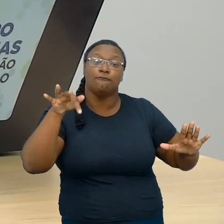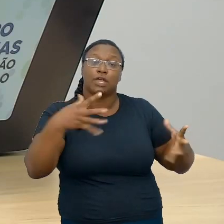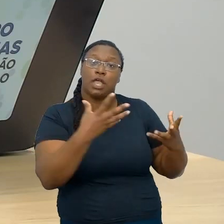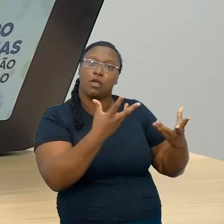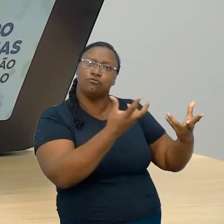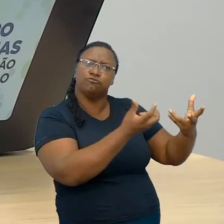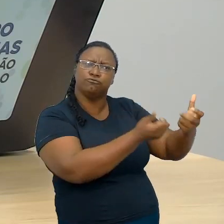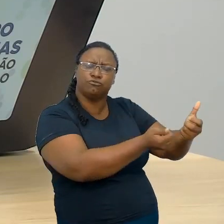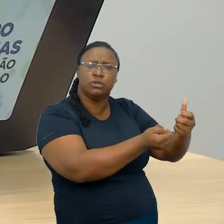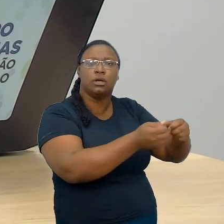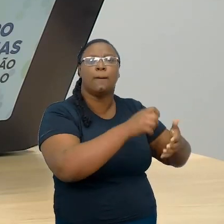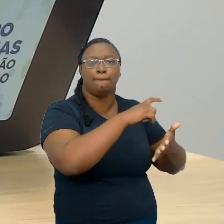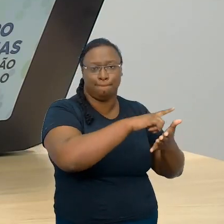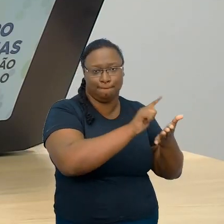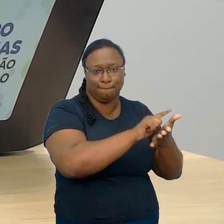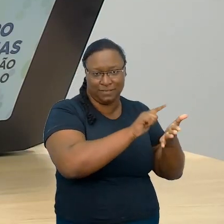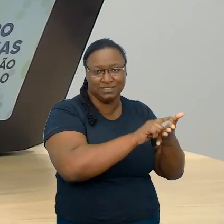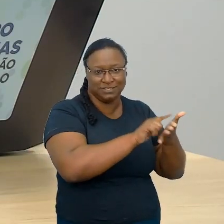né?